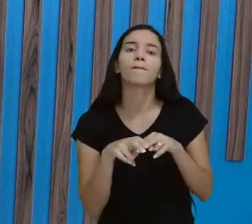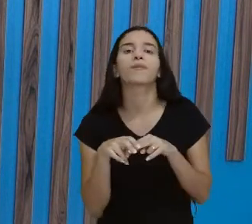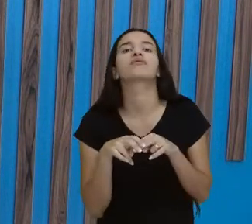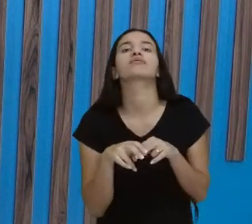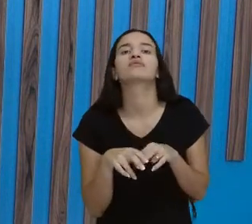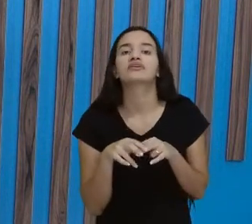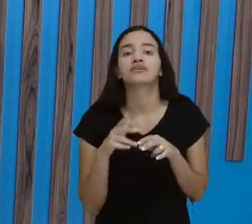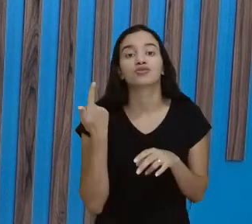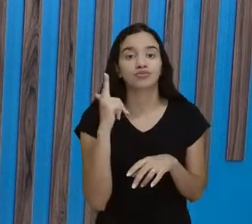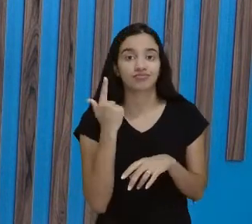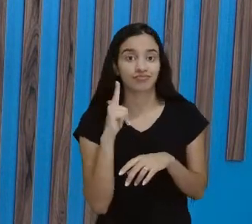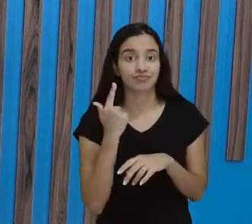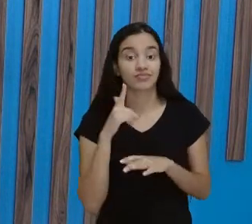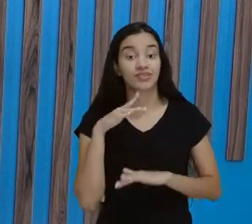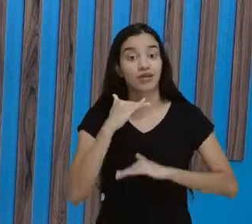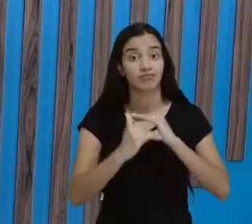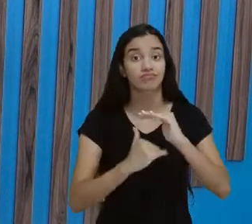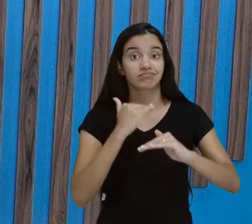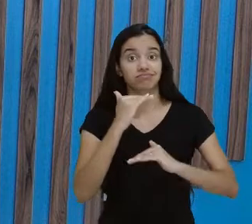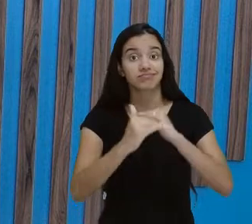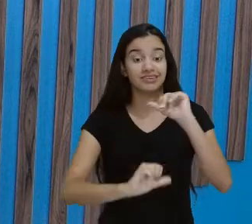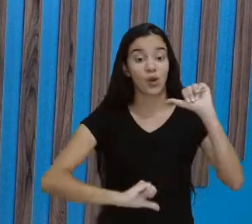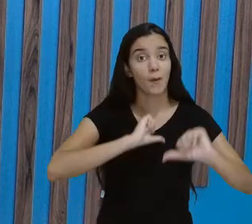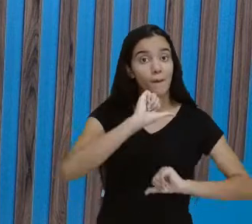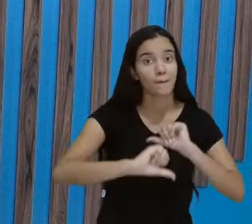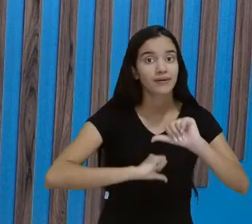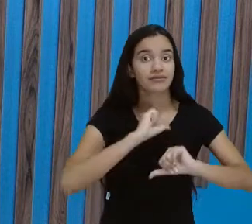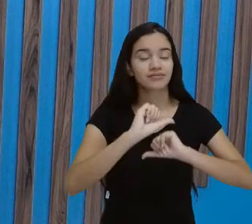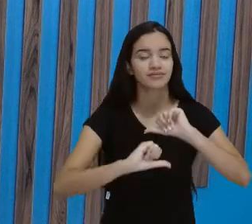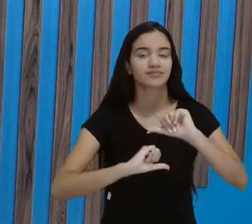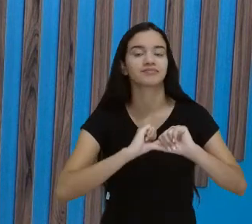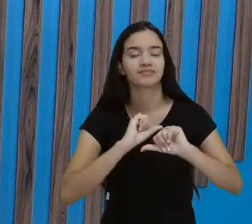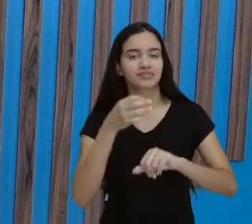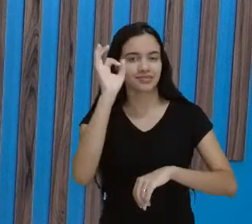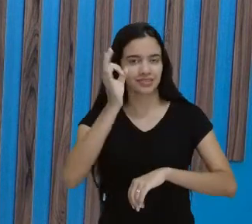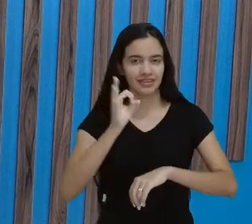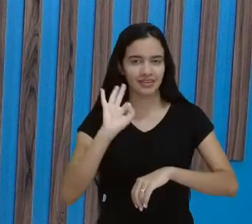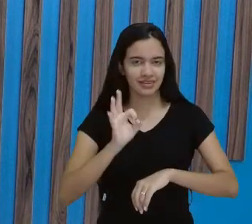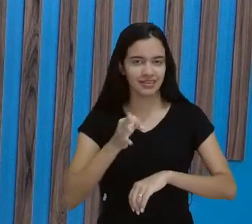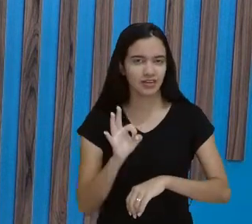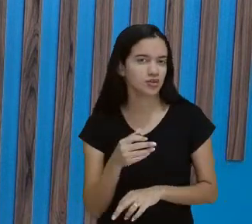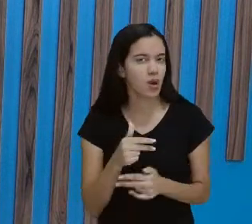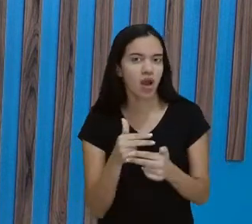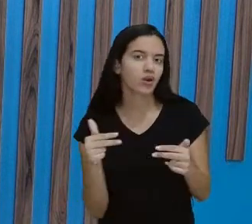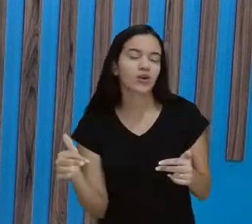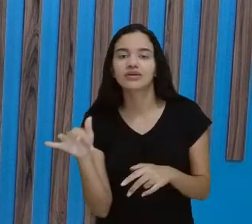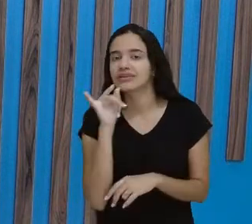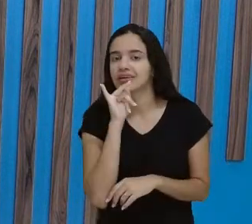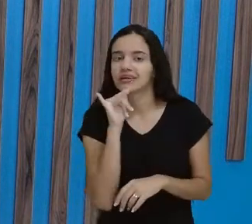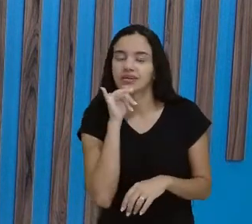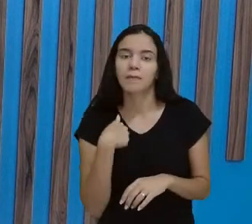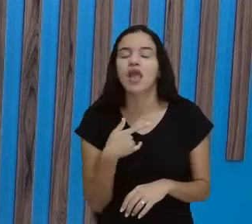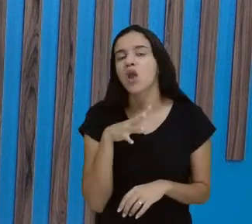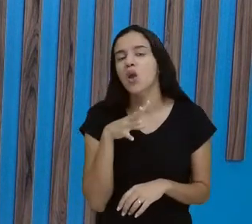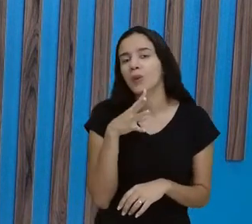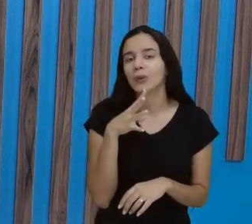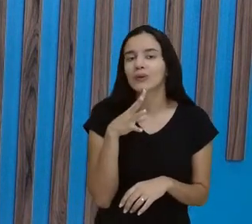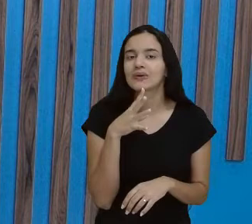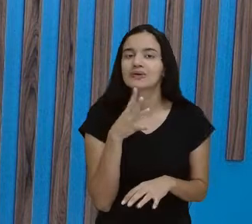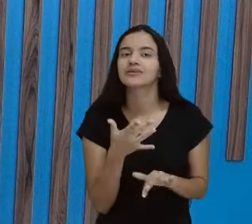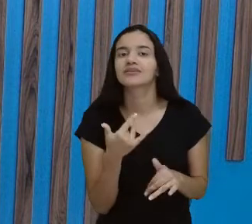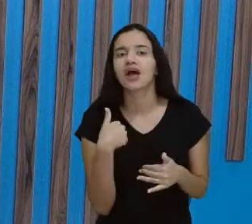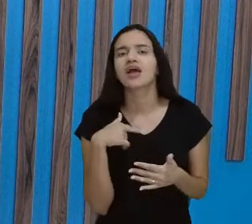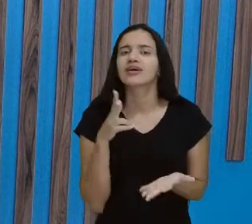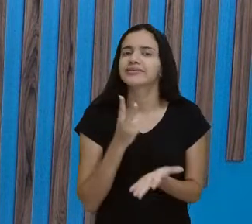espaço geográfico, ele está em constante modificação, certo? Ele não é uma coisa, eu conheço dessa forma